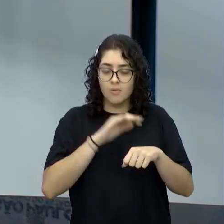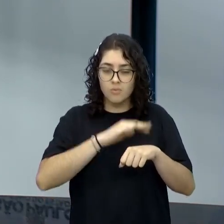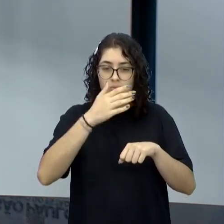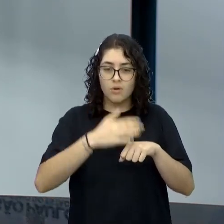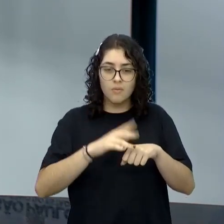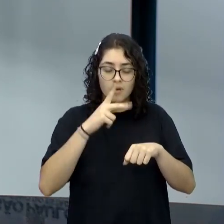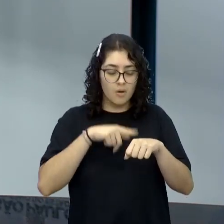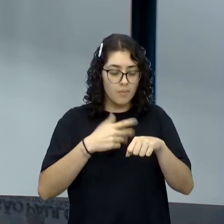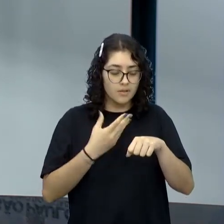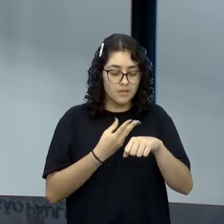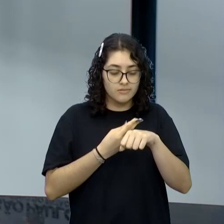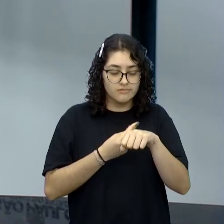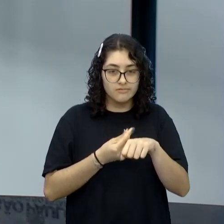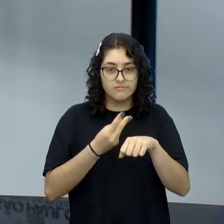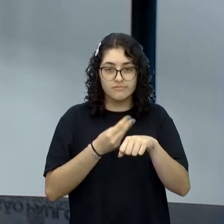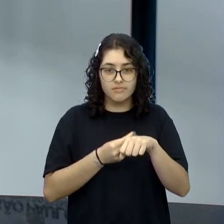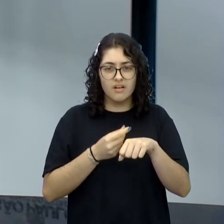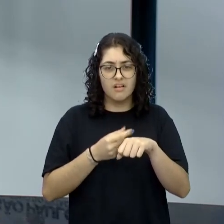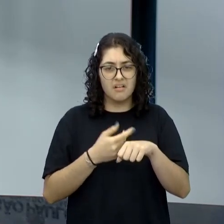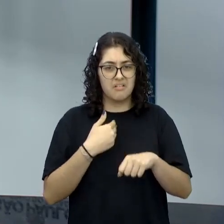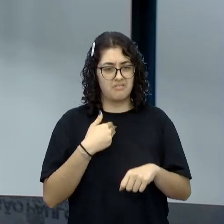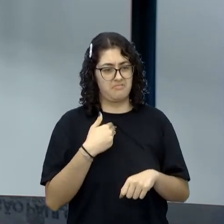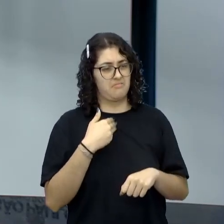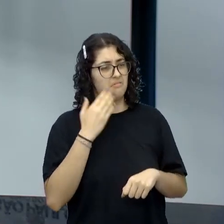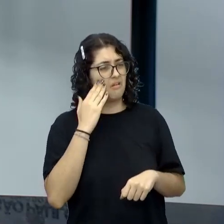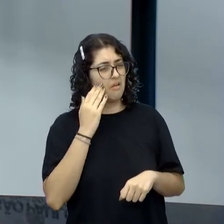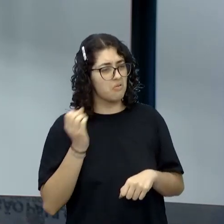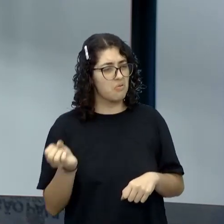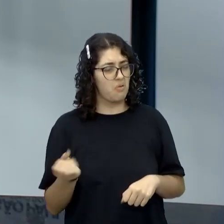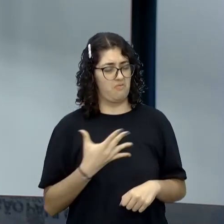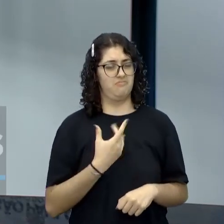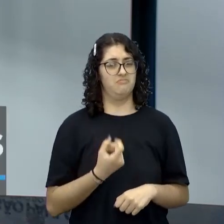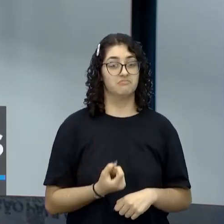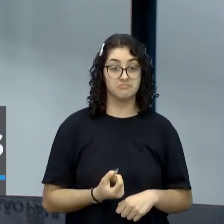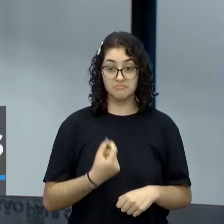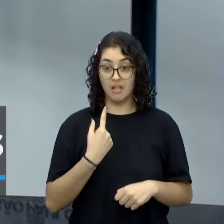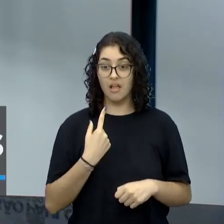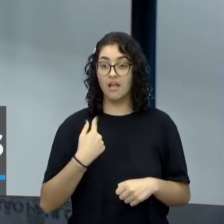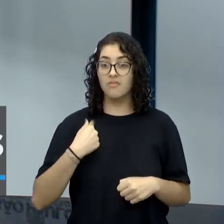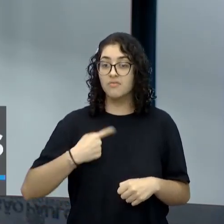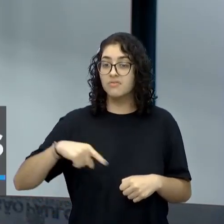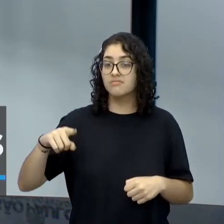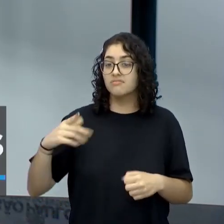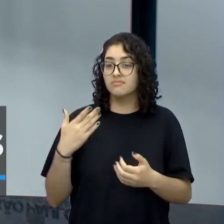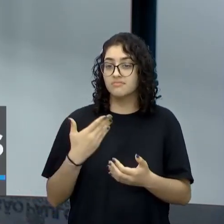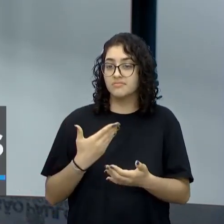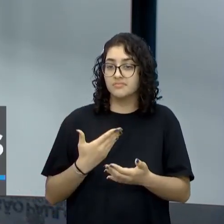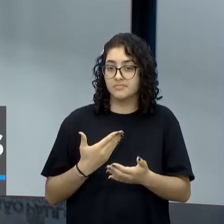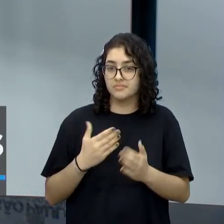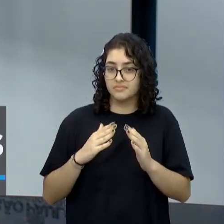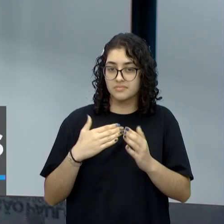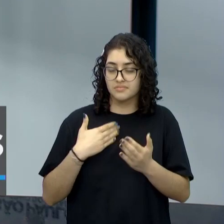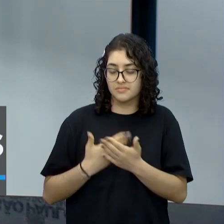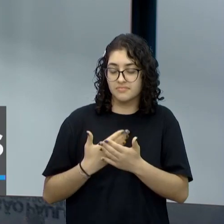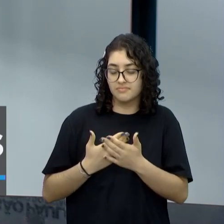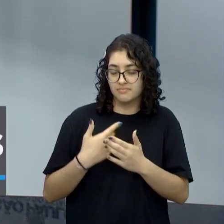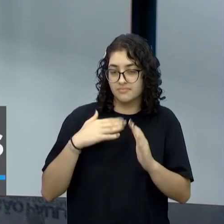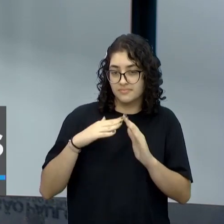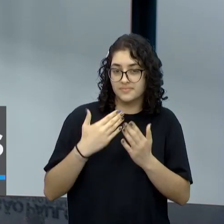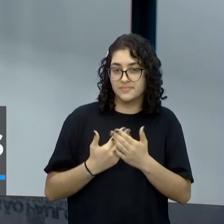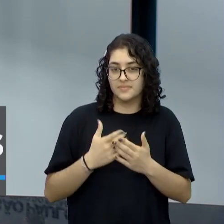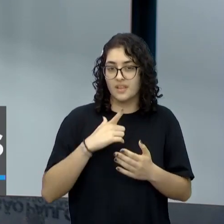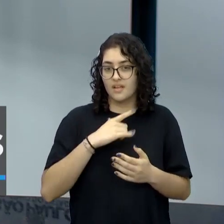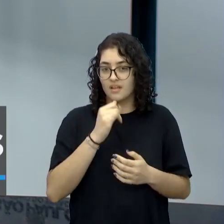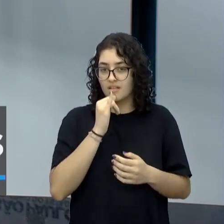vai se desgastando. Eu falei, olha, aprendi uma coisa hoje, né? Aí quando eu fui para a escola, boa parte das vezes, quando a gente vê exemplos